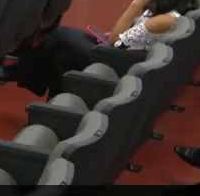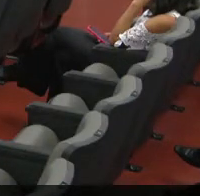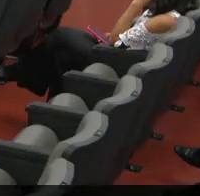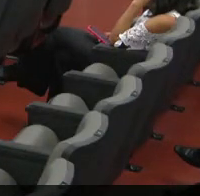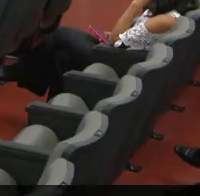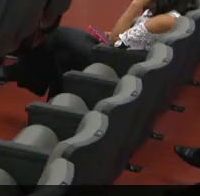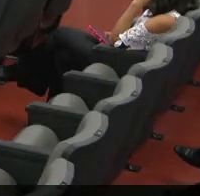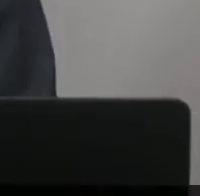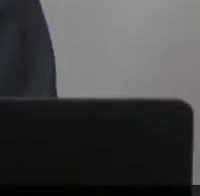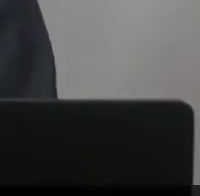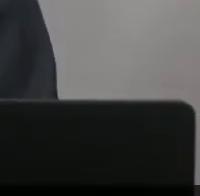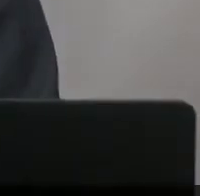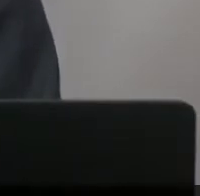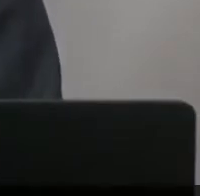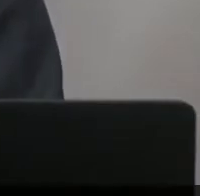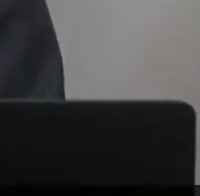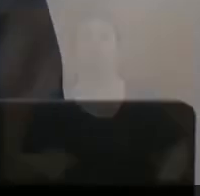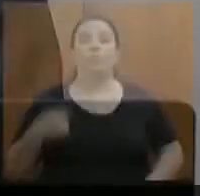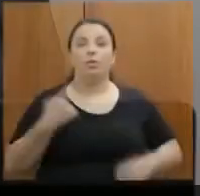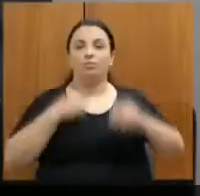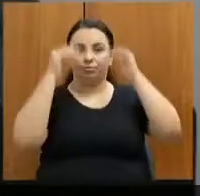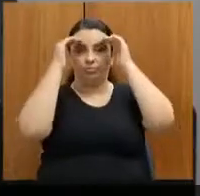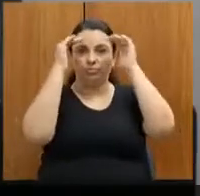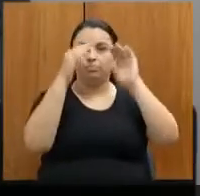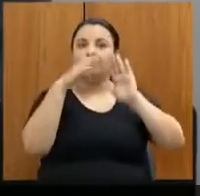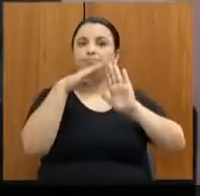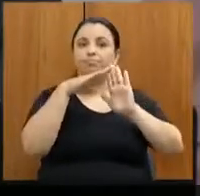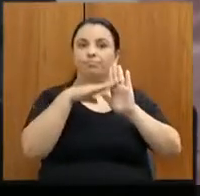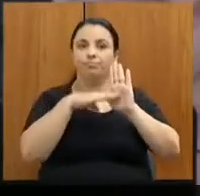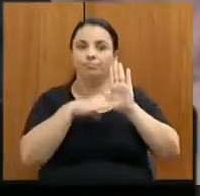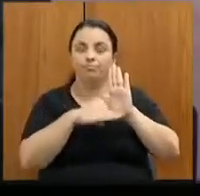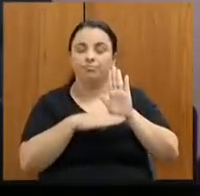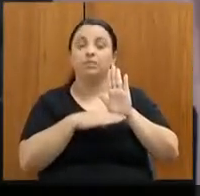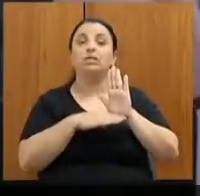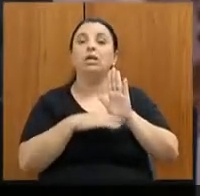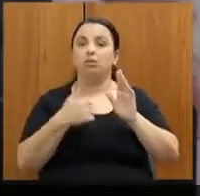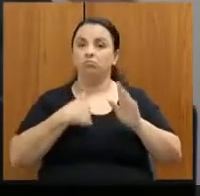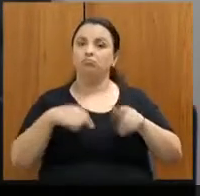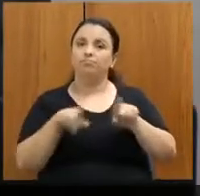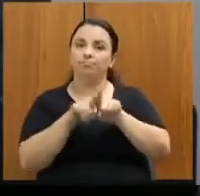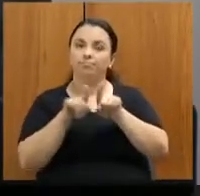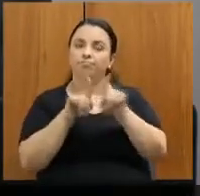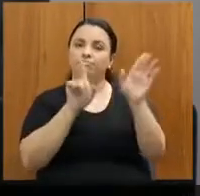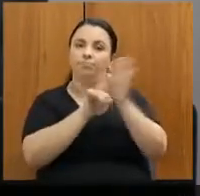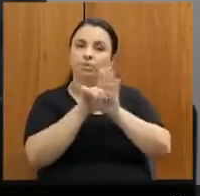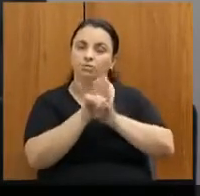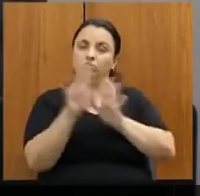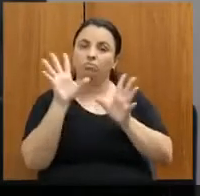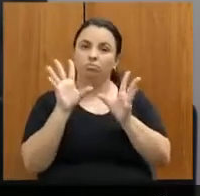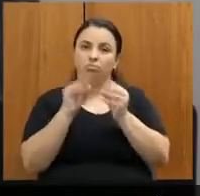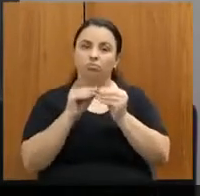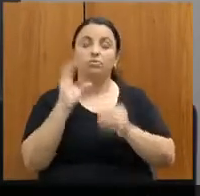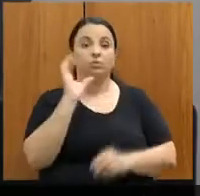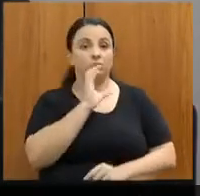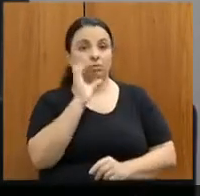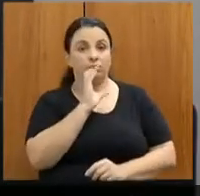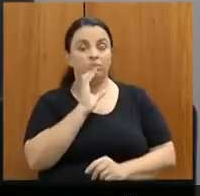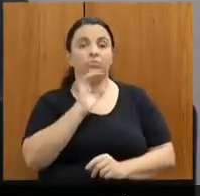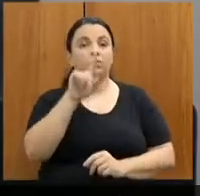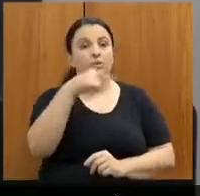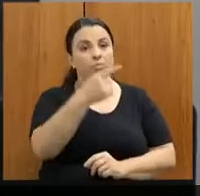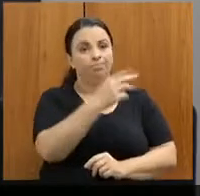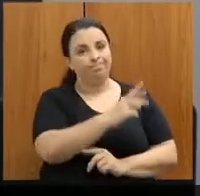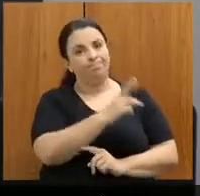pelo roteiro pelas regras não compete a mim fazer algumas perguntas também de forma mais rápida e depois você